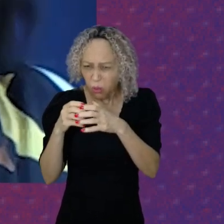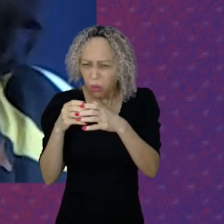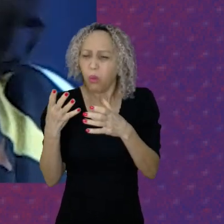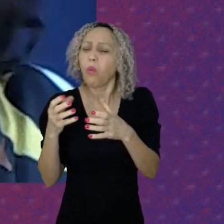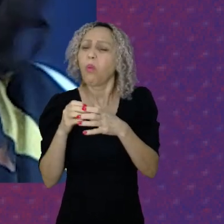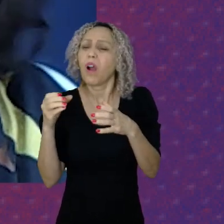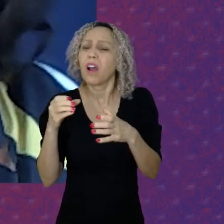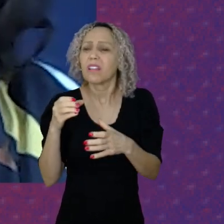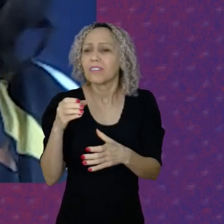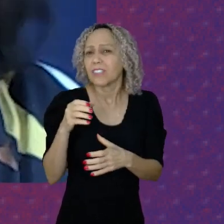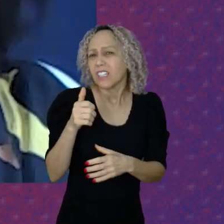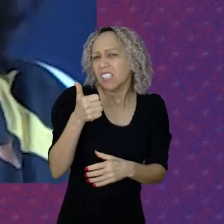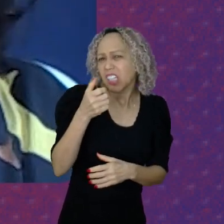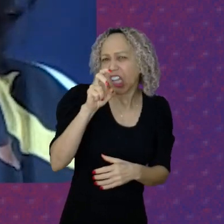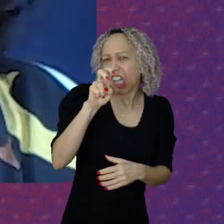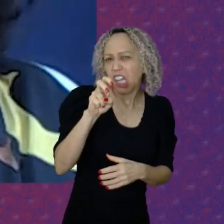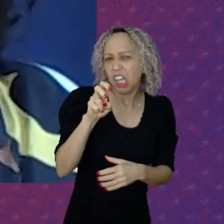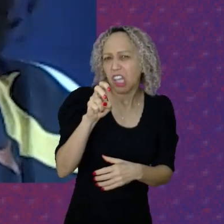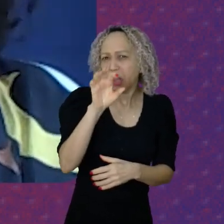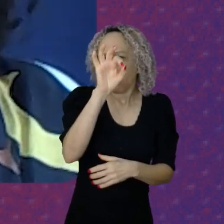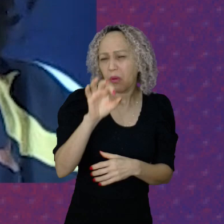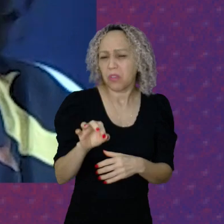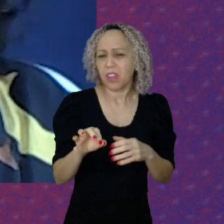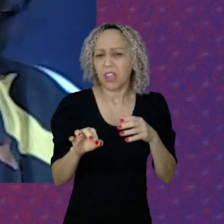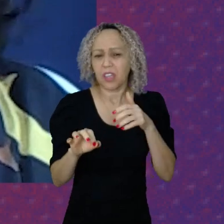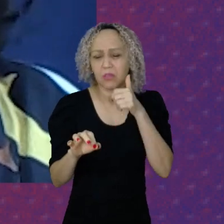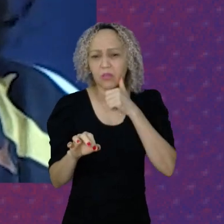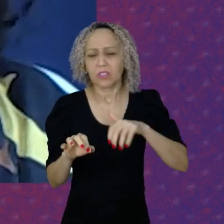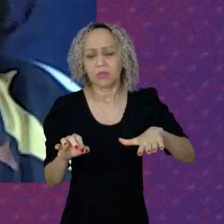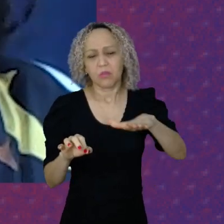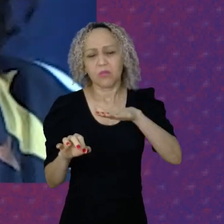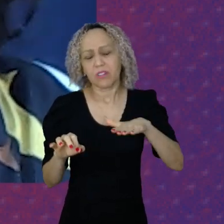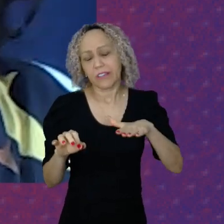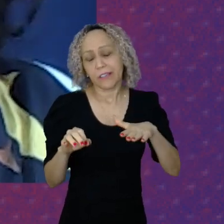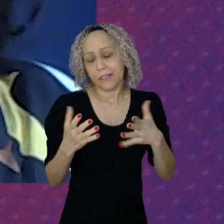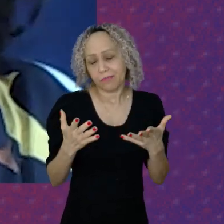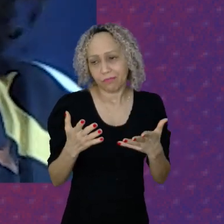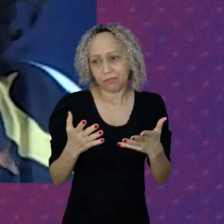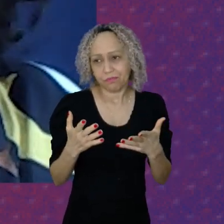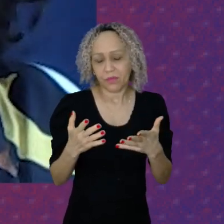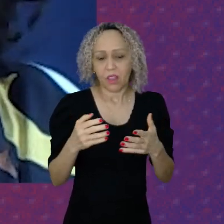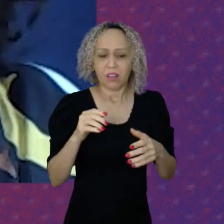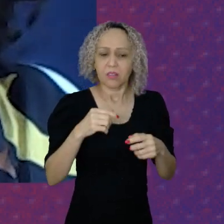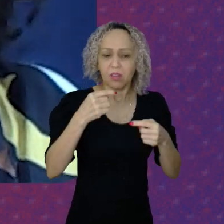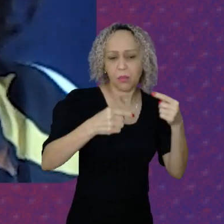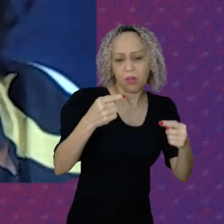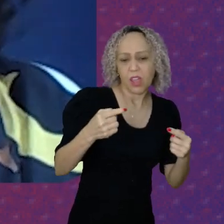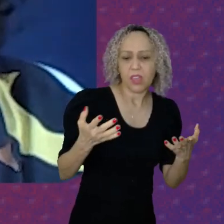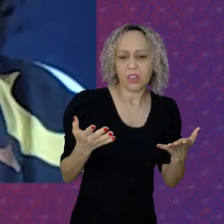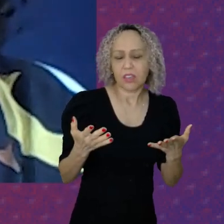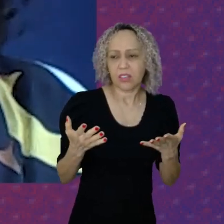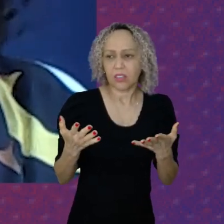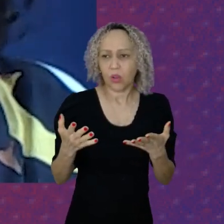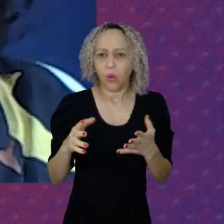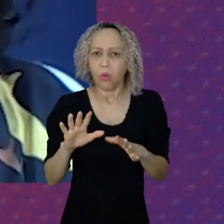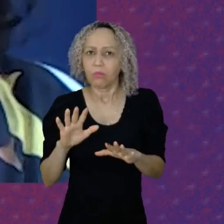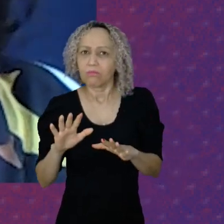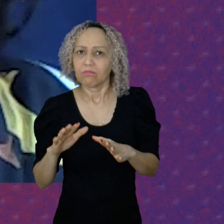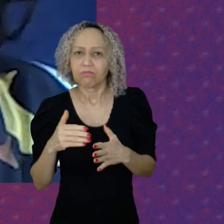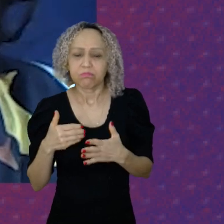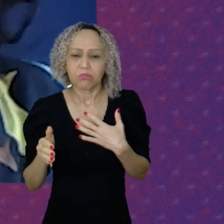Então, tanto na política como nos cargos do poder público, mas